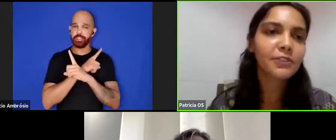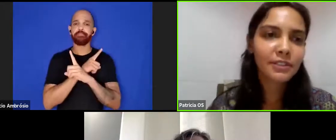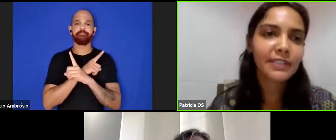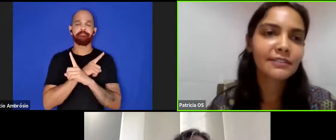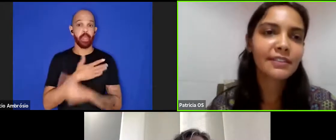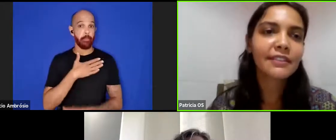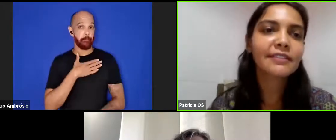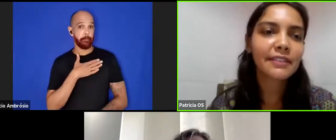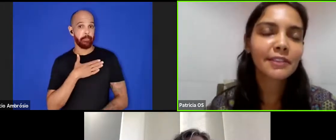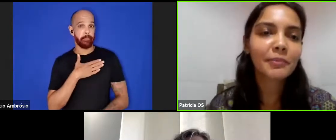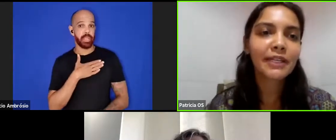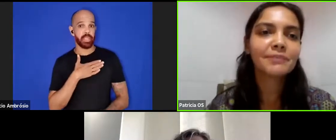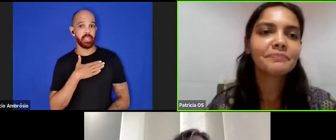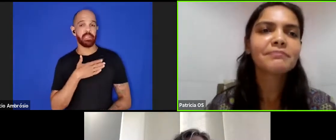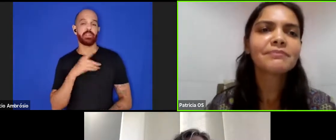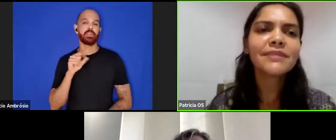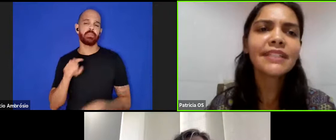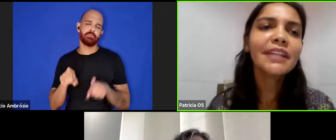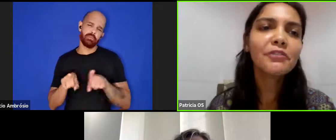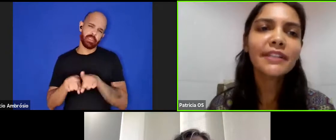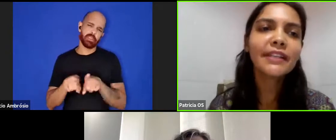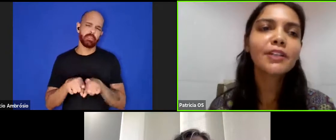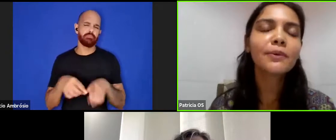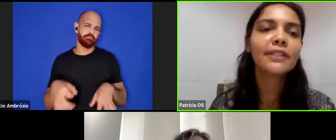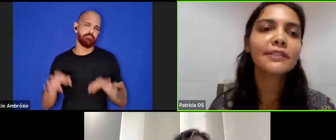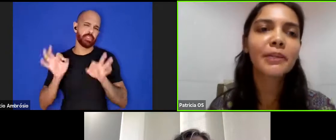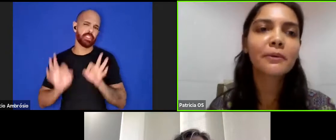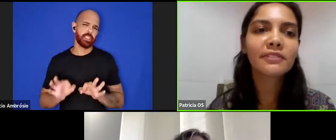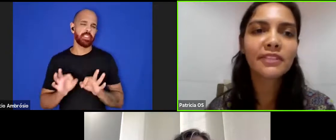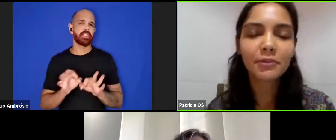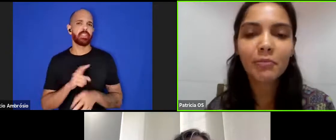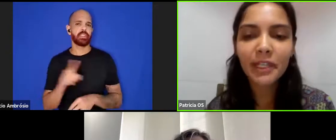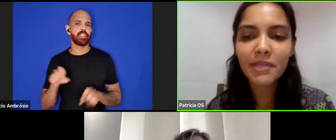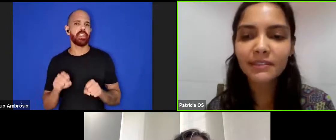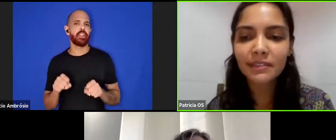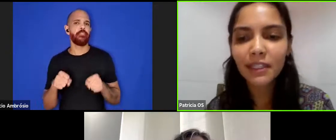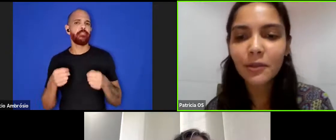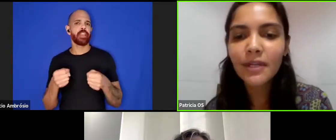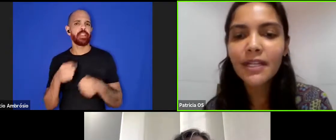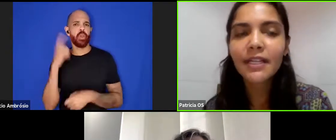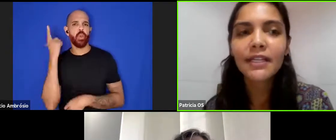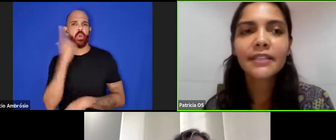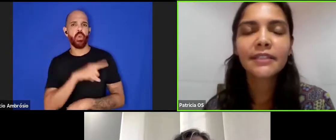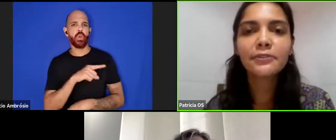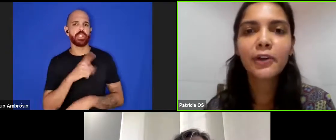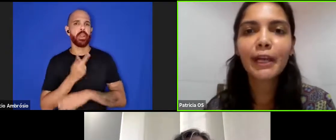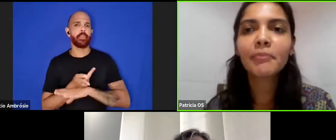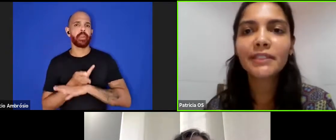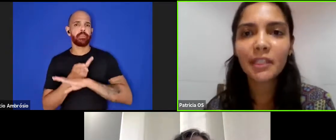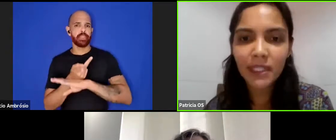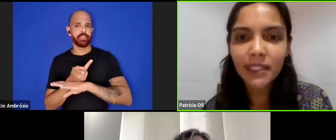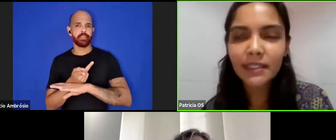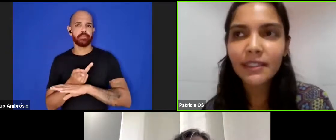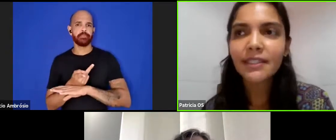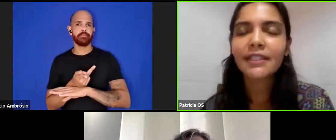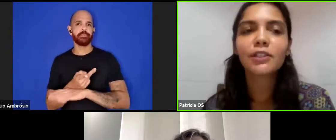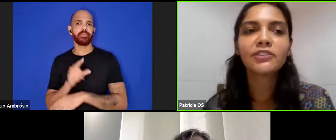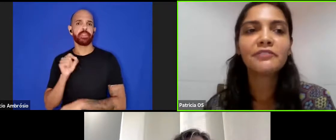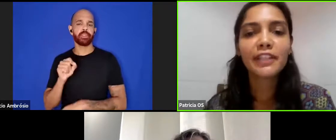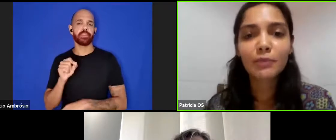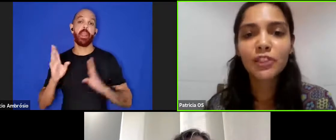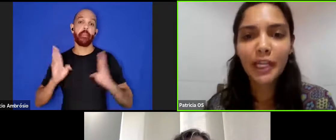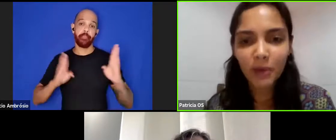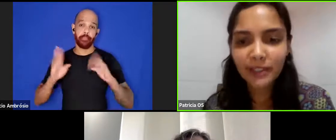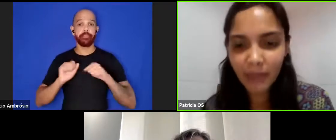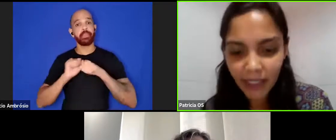como para os que tenho certeza que também defenderam e também conseguiram a premiação, que foi a pandemia.